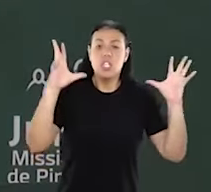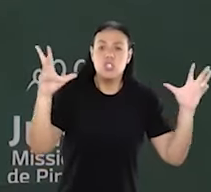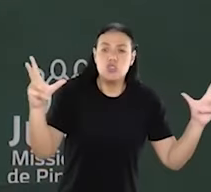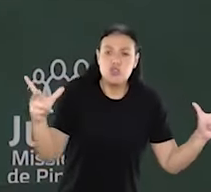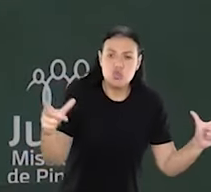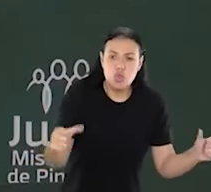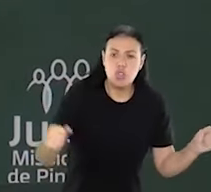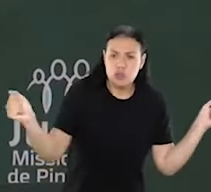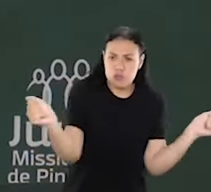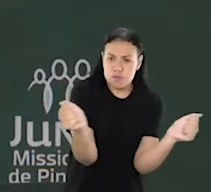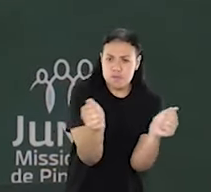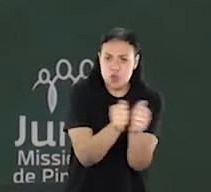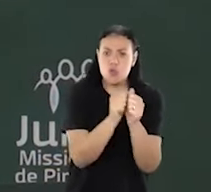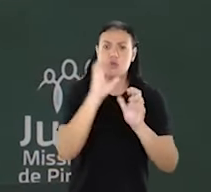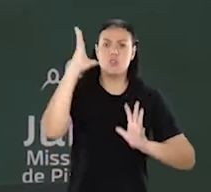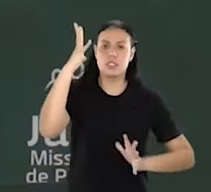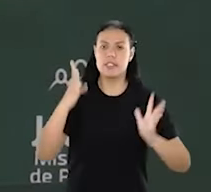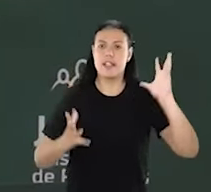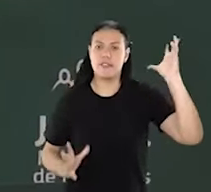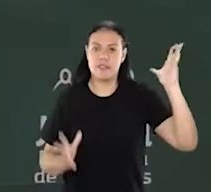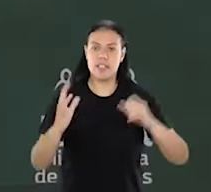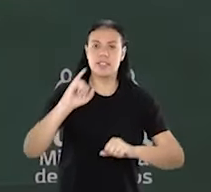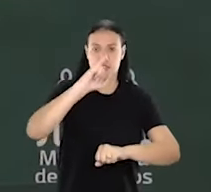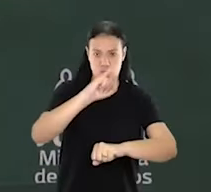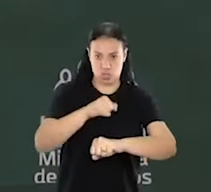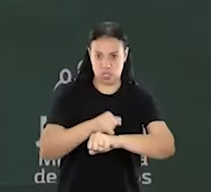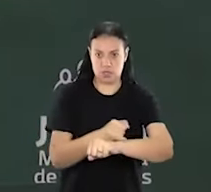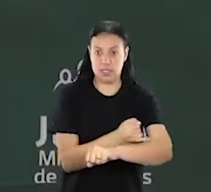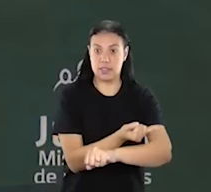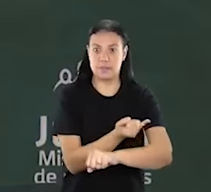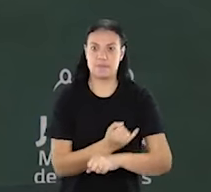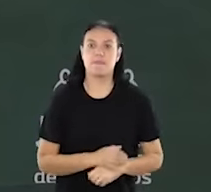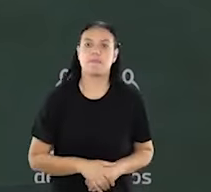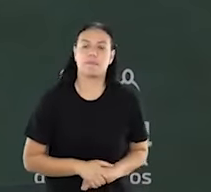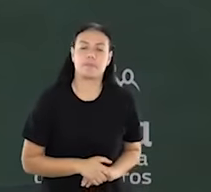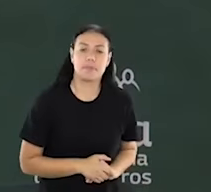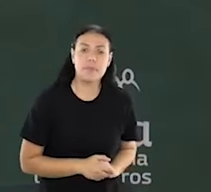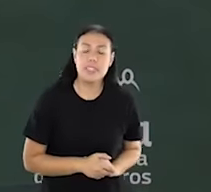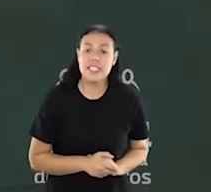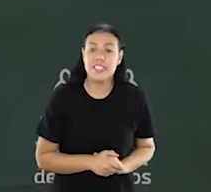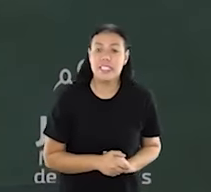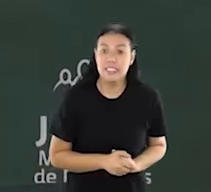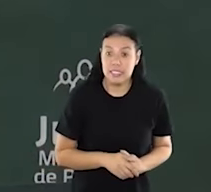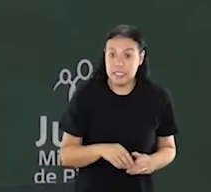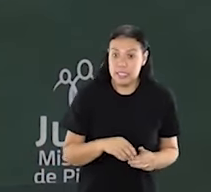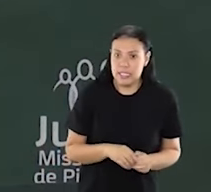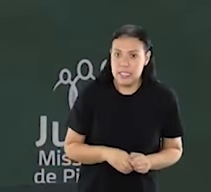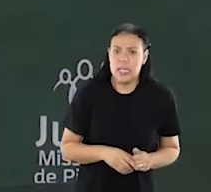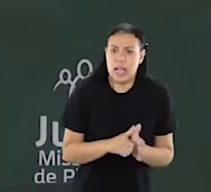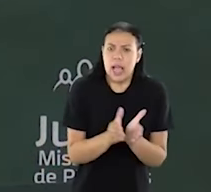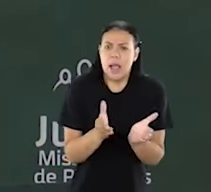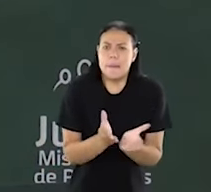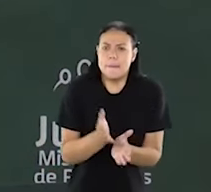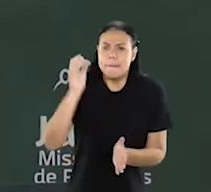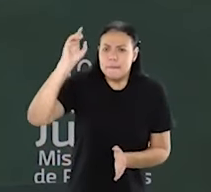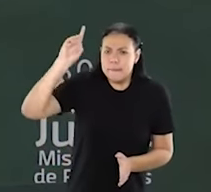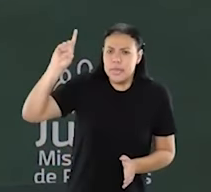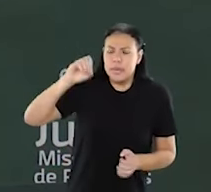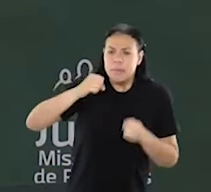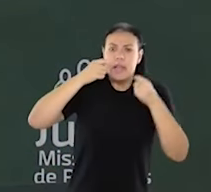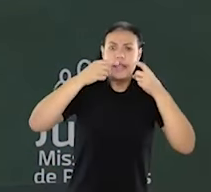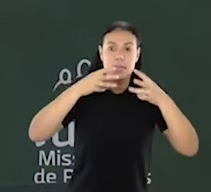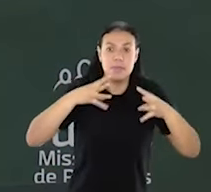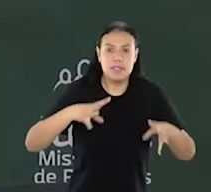com toda a sua comitiva para Jerusalém. Diz a Bíblia que as autoridades religiosas estão